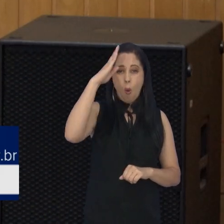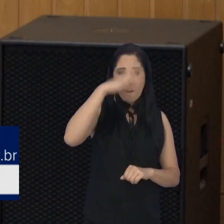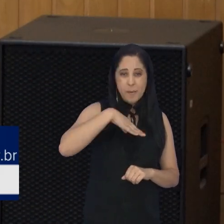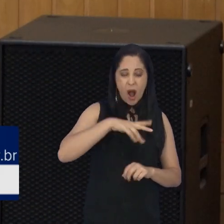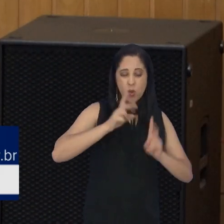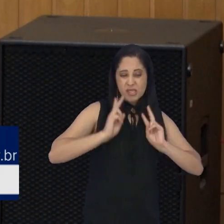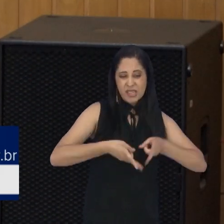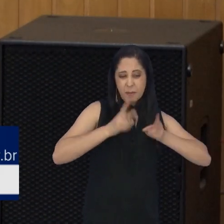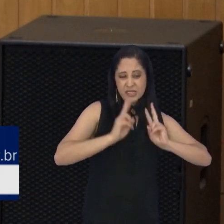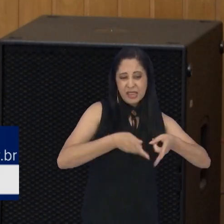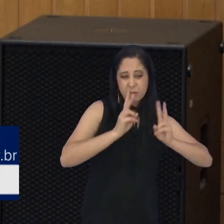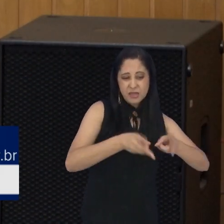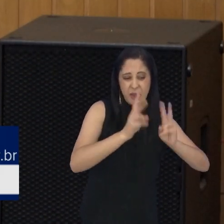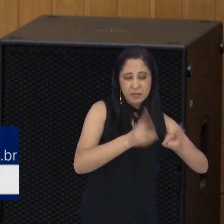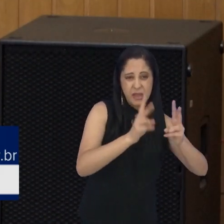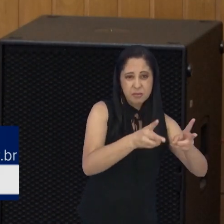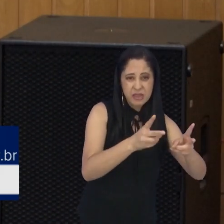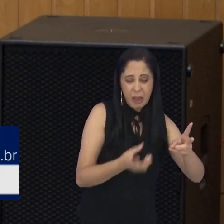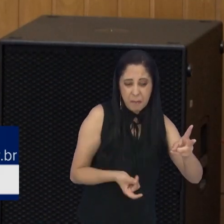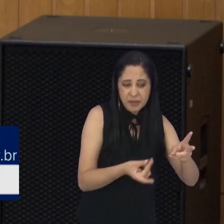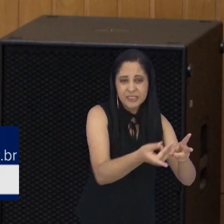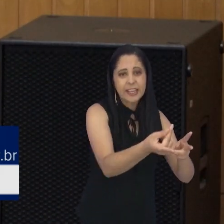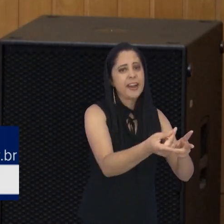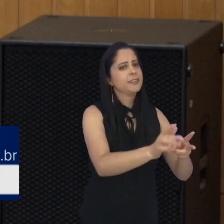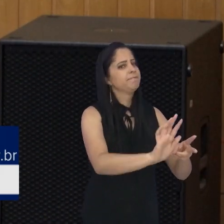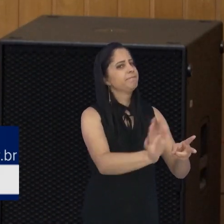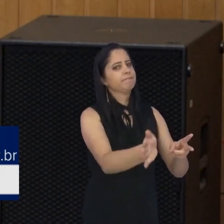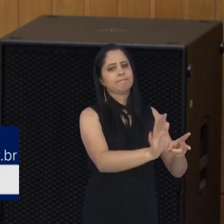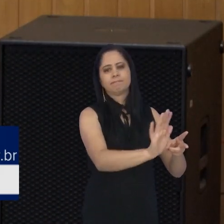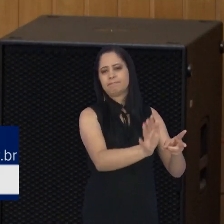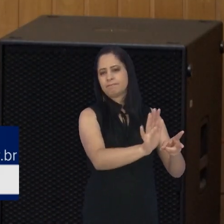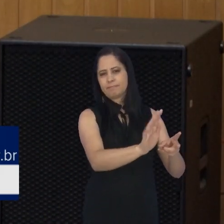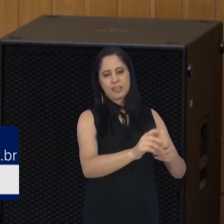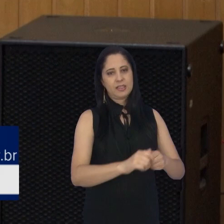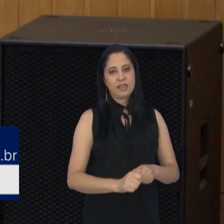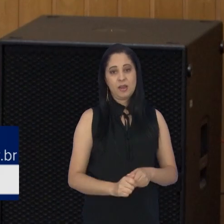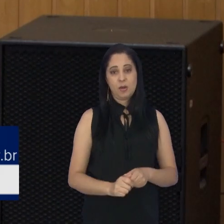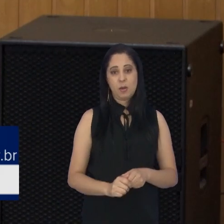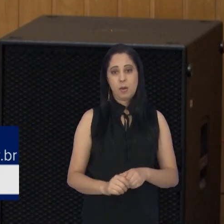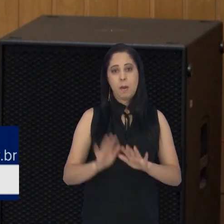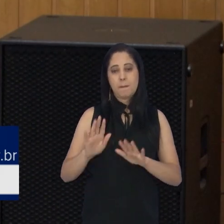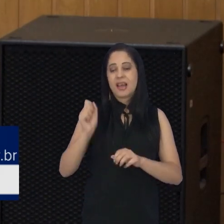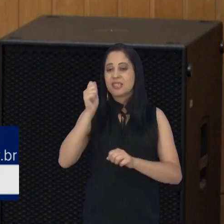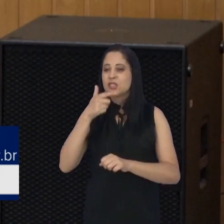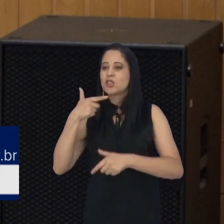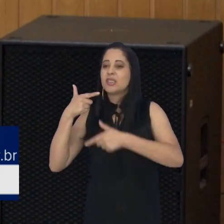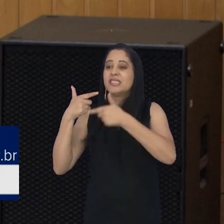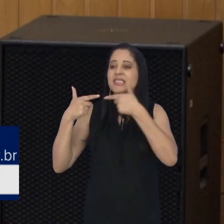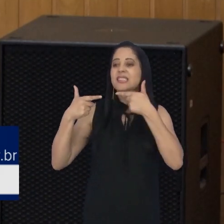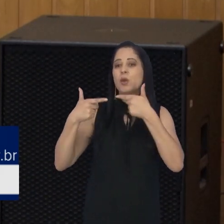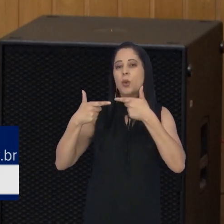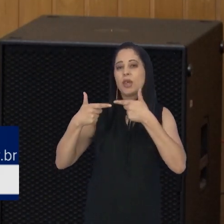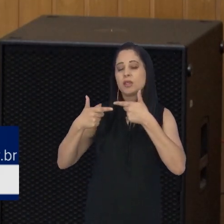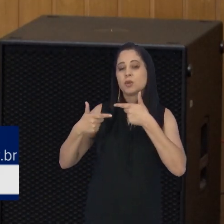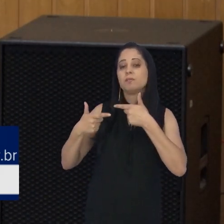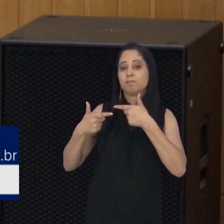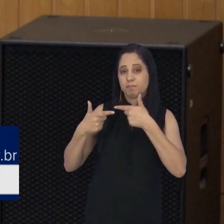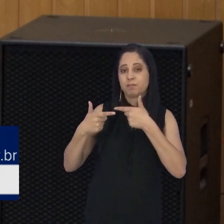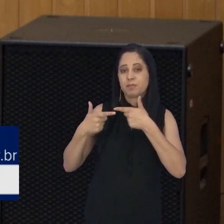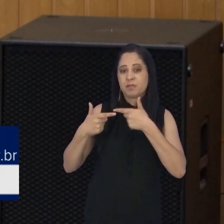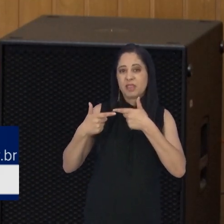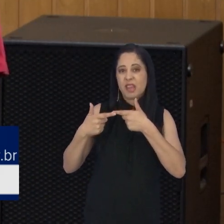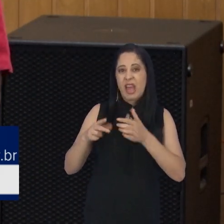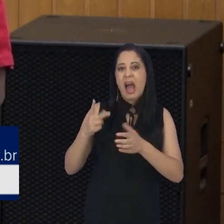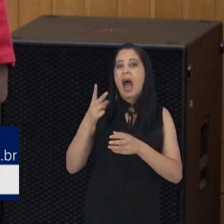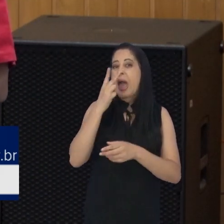eleição, que parece aquela região do corpo, a 2 palmos da coluna lombar, a cara é igualzinha àquela região do corpo, cara de melancia, que fica rindo